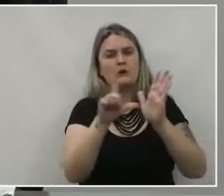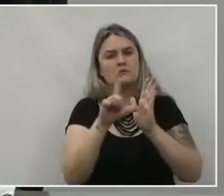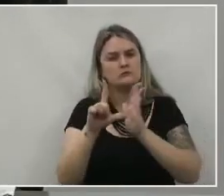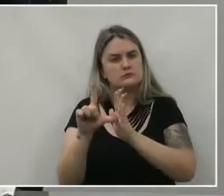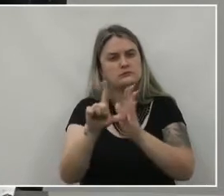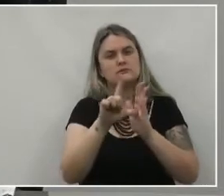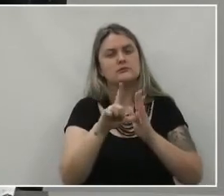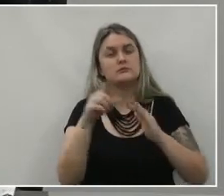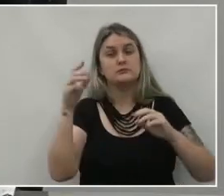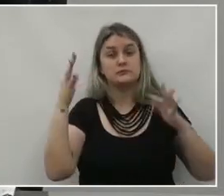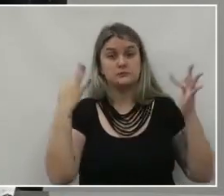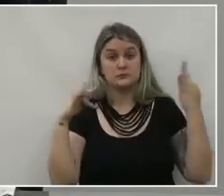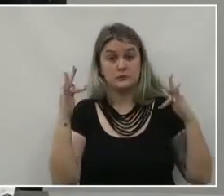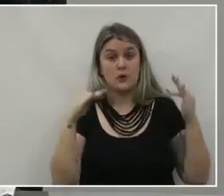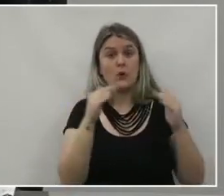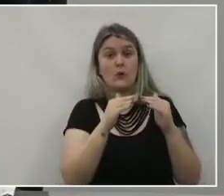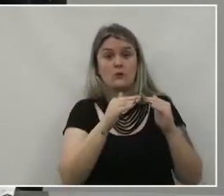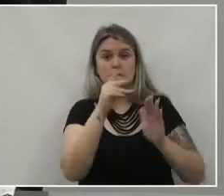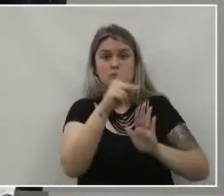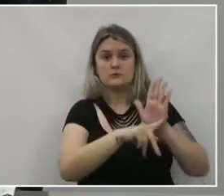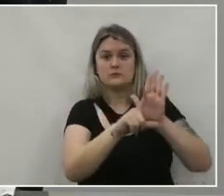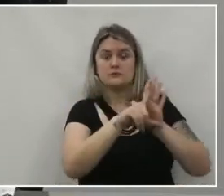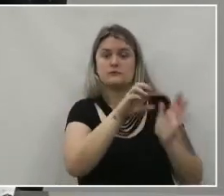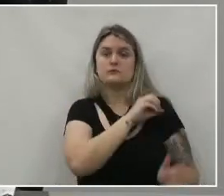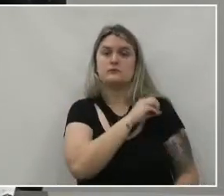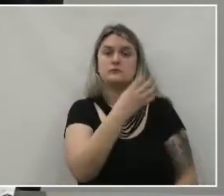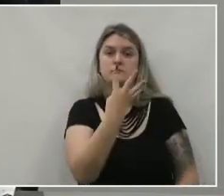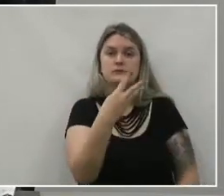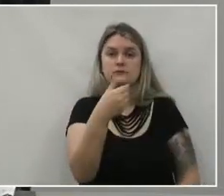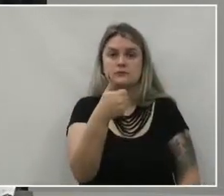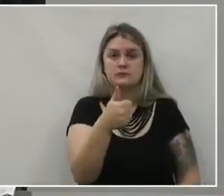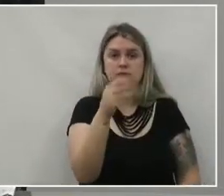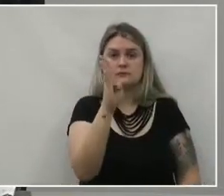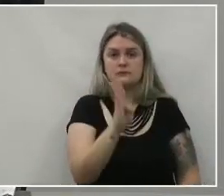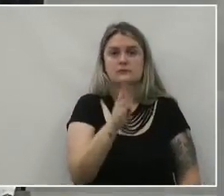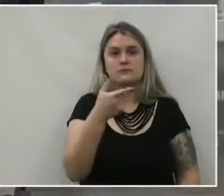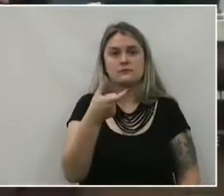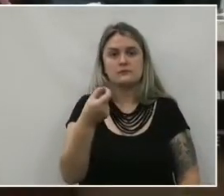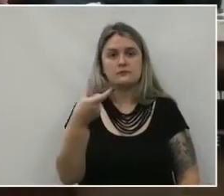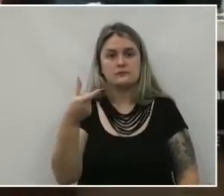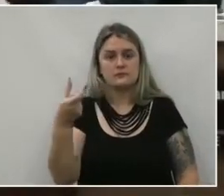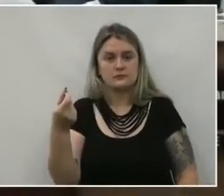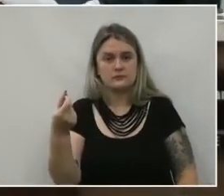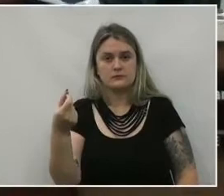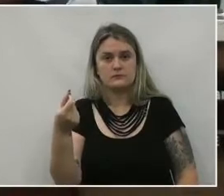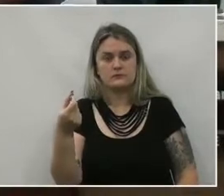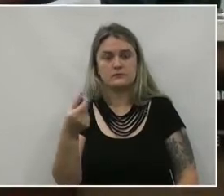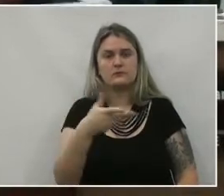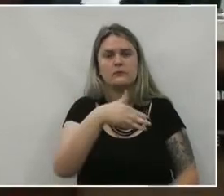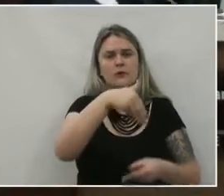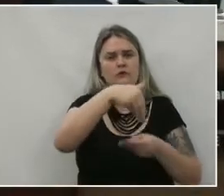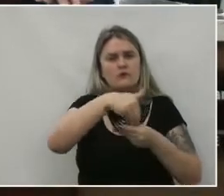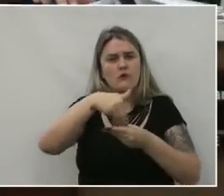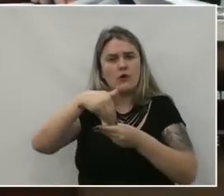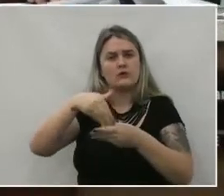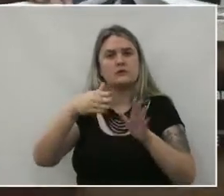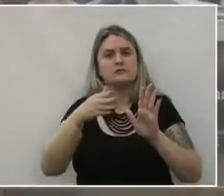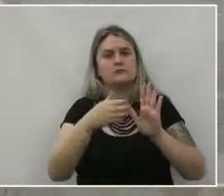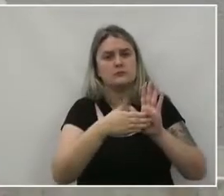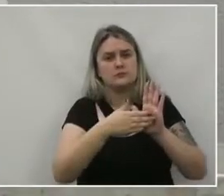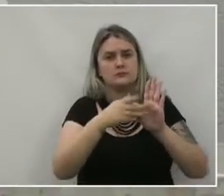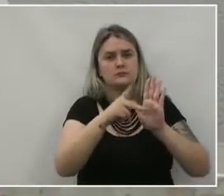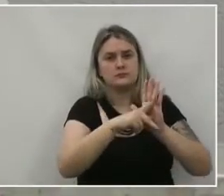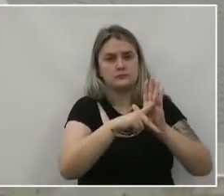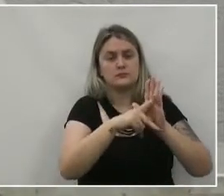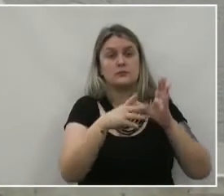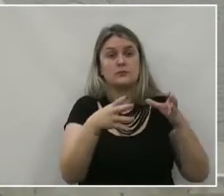e Turismo Favorável ao projeto de lei ordinária número 41, barra 2020 Votação do parecer fundamentado